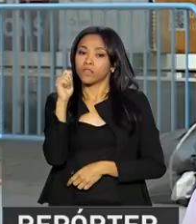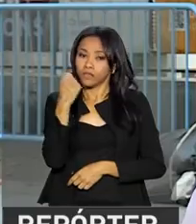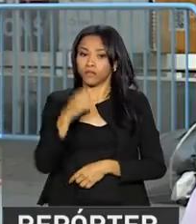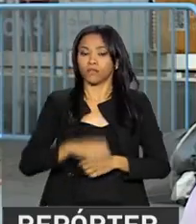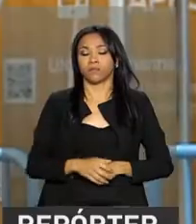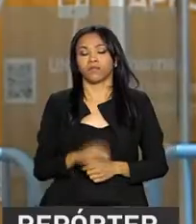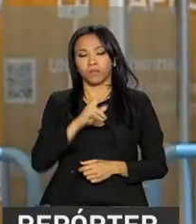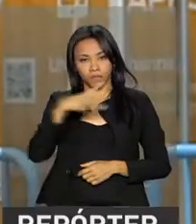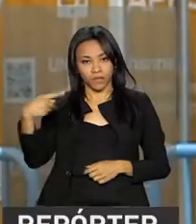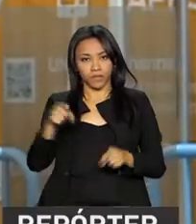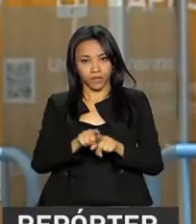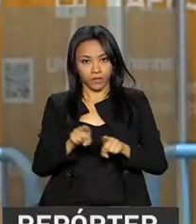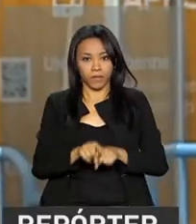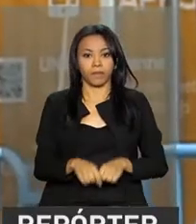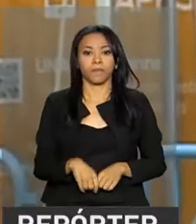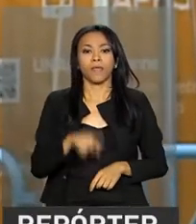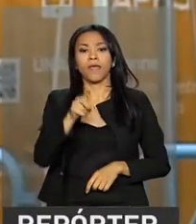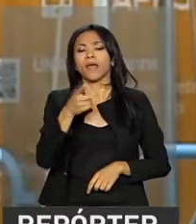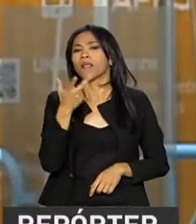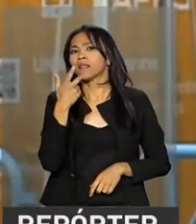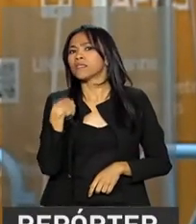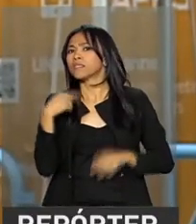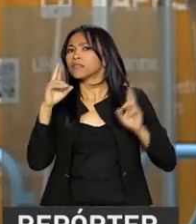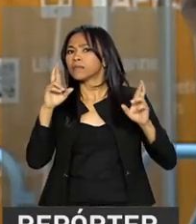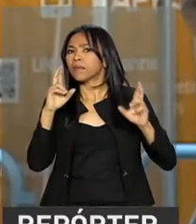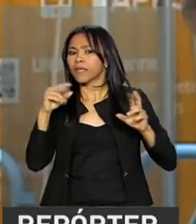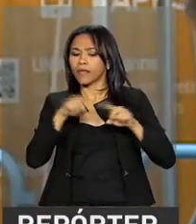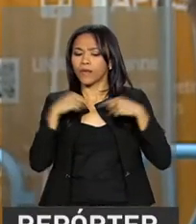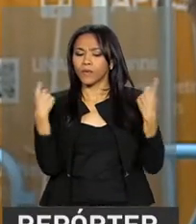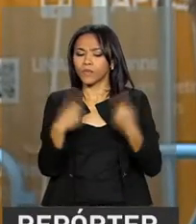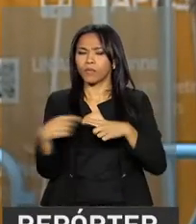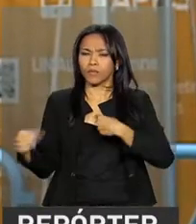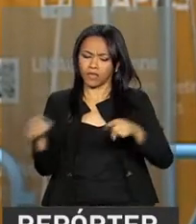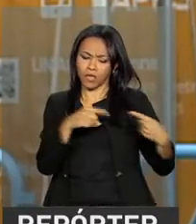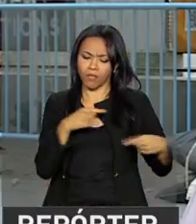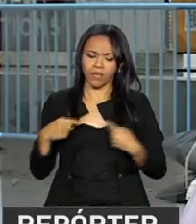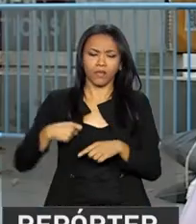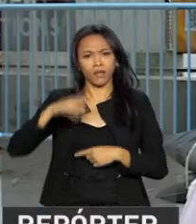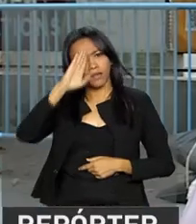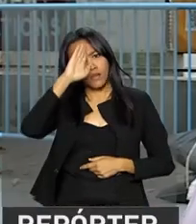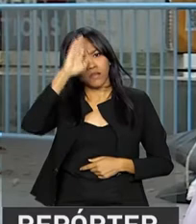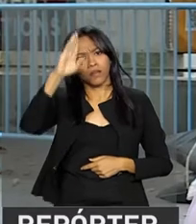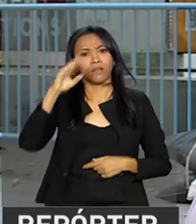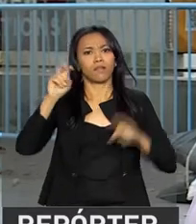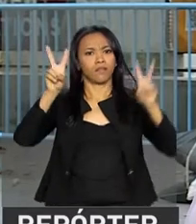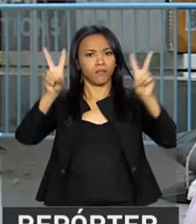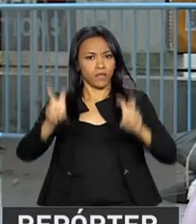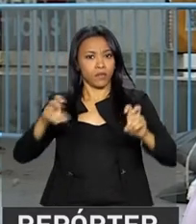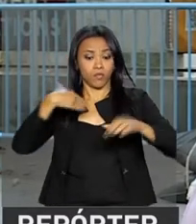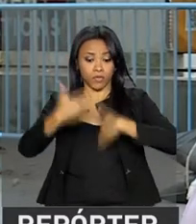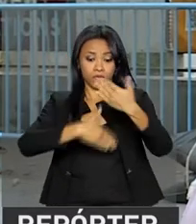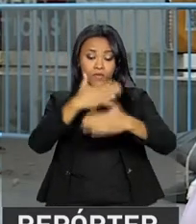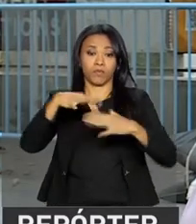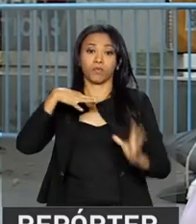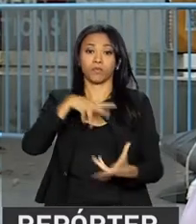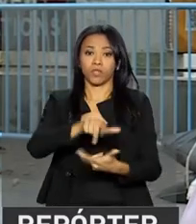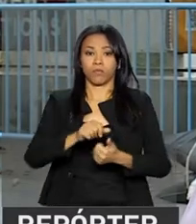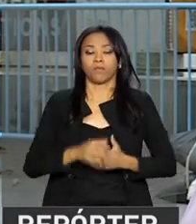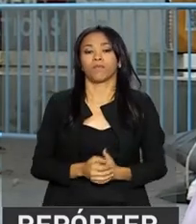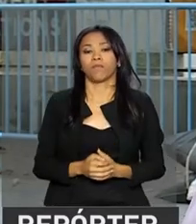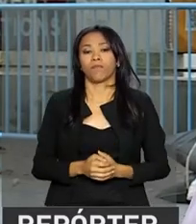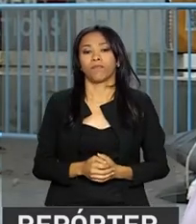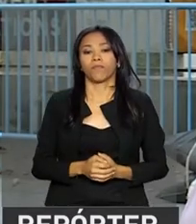helena grita - ela diz que o que espera da reunião é poder debater temas centrais para o desenvolvimento mundial e puxar a